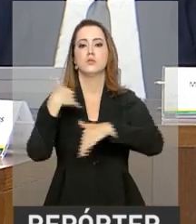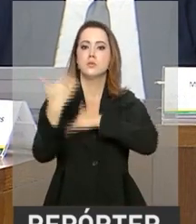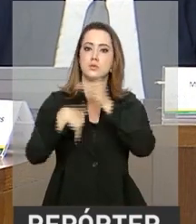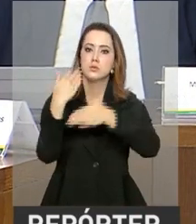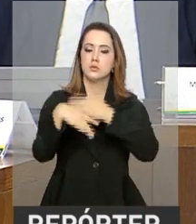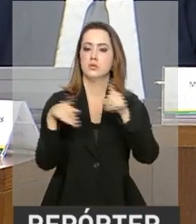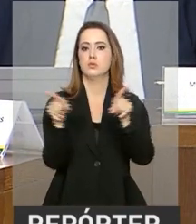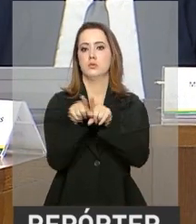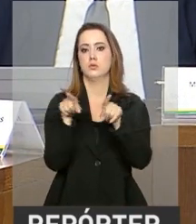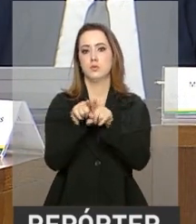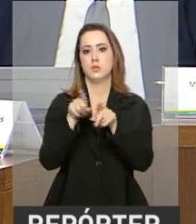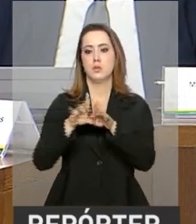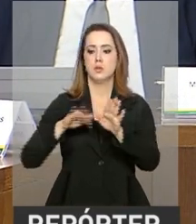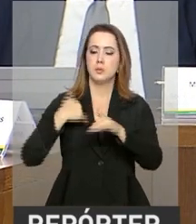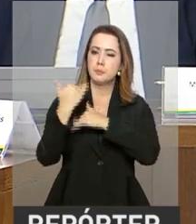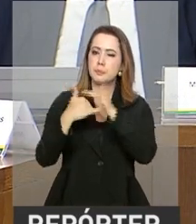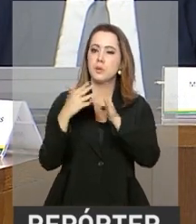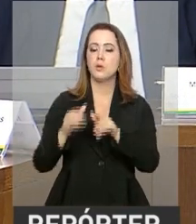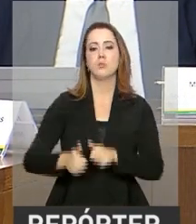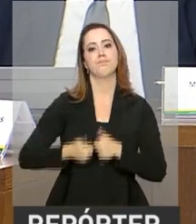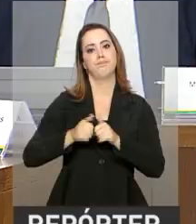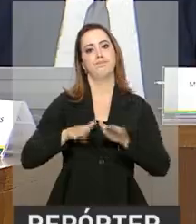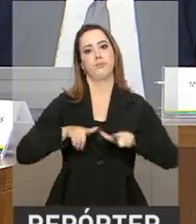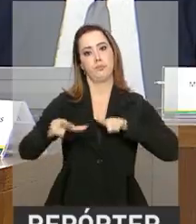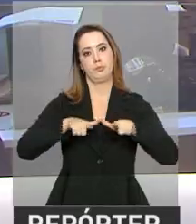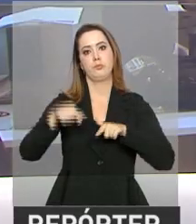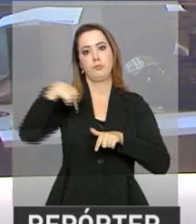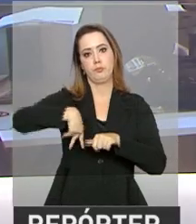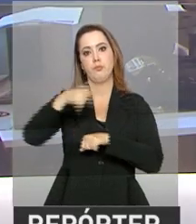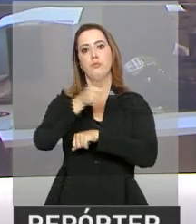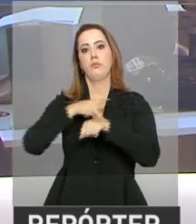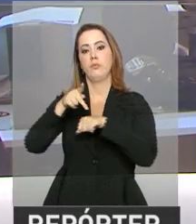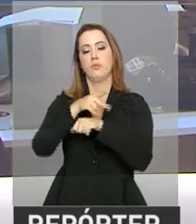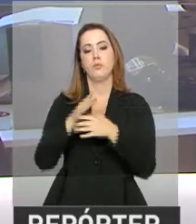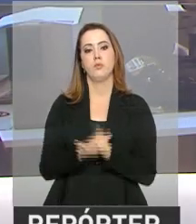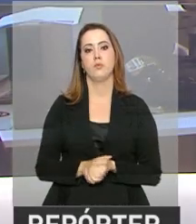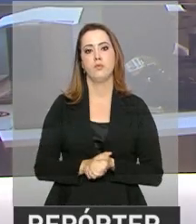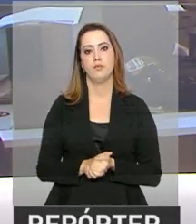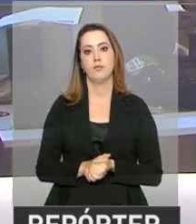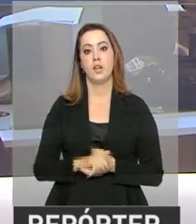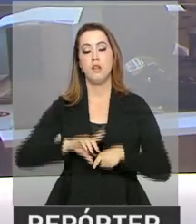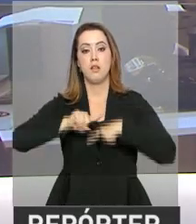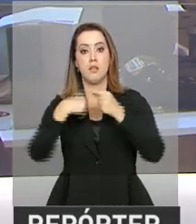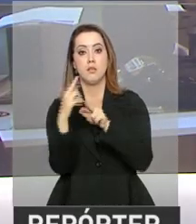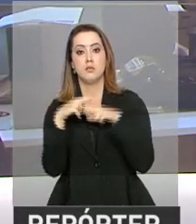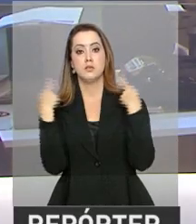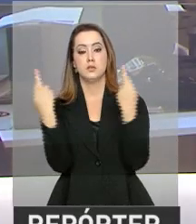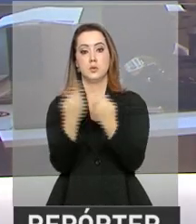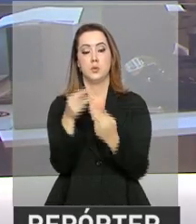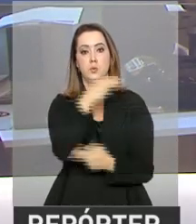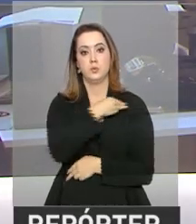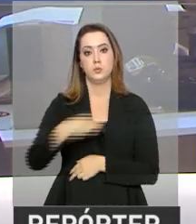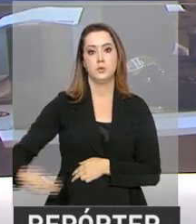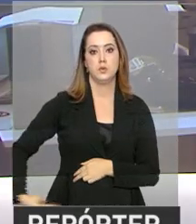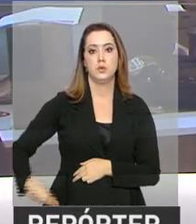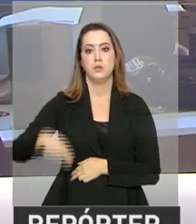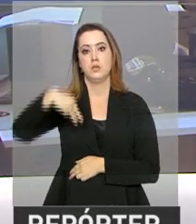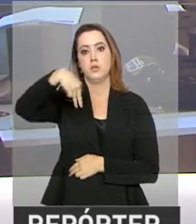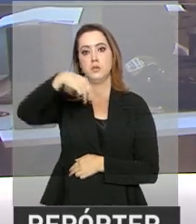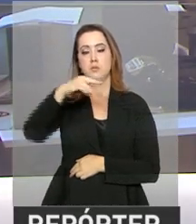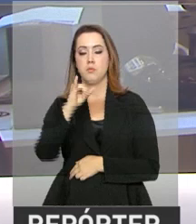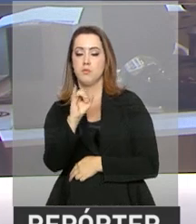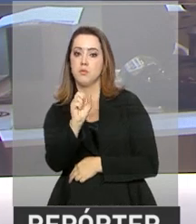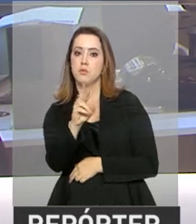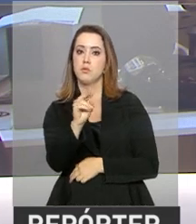produtor de empregos no país. Depois da reunião, o ministro Moreira Franco explicou quais ações